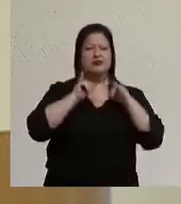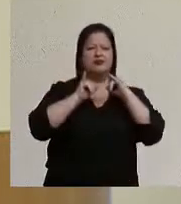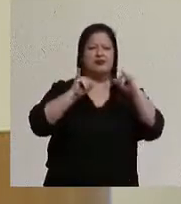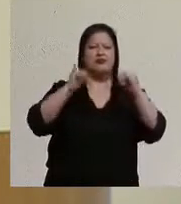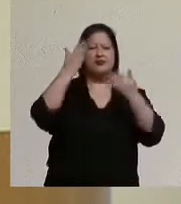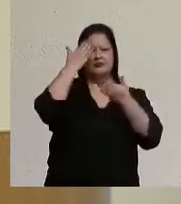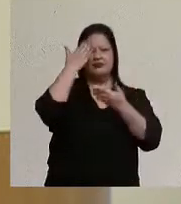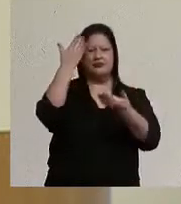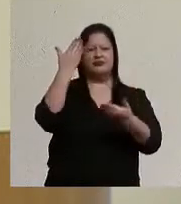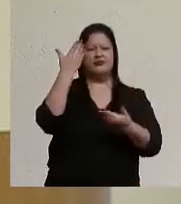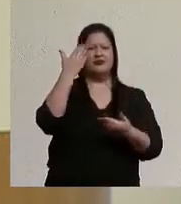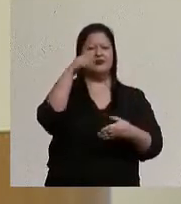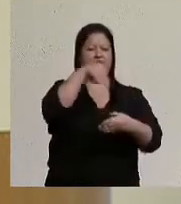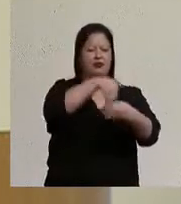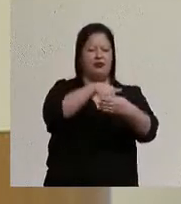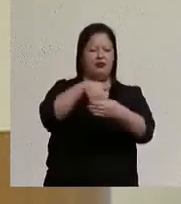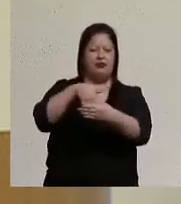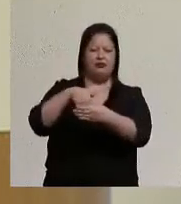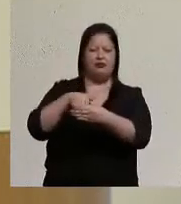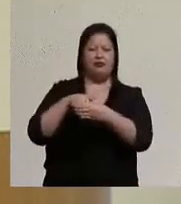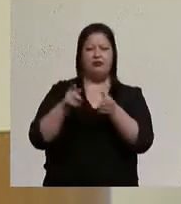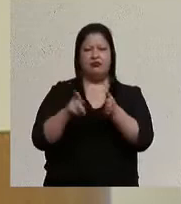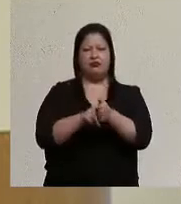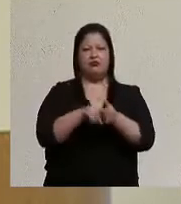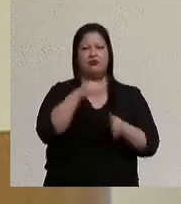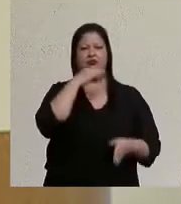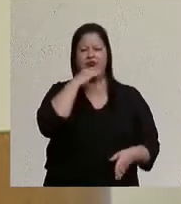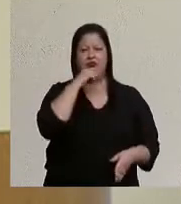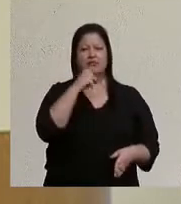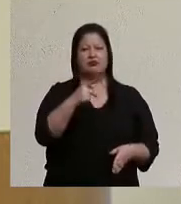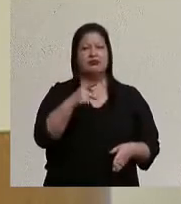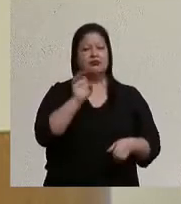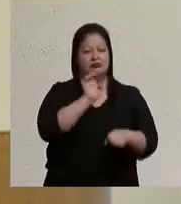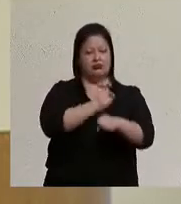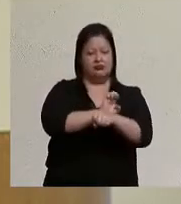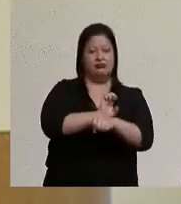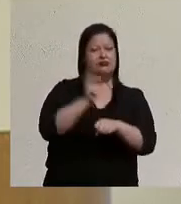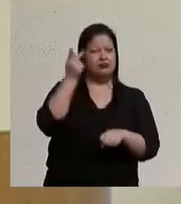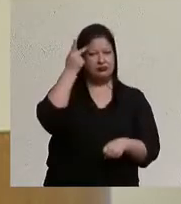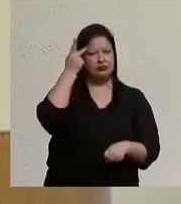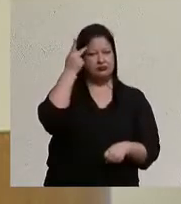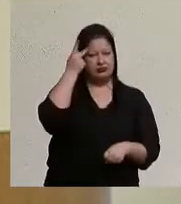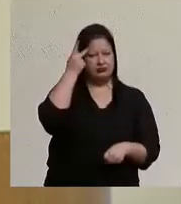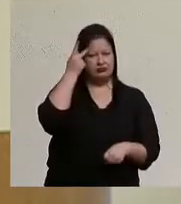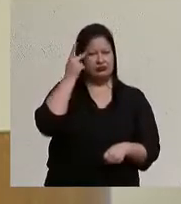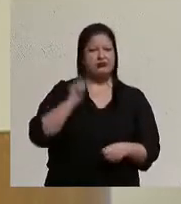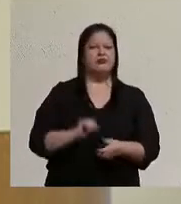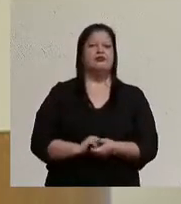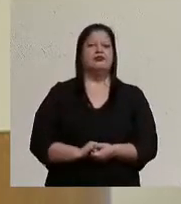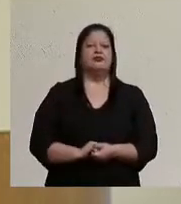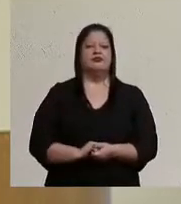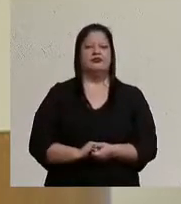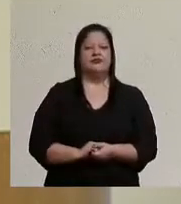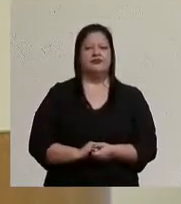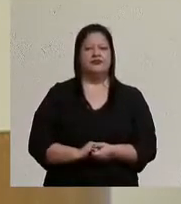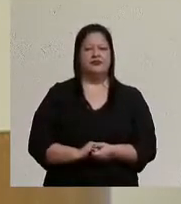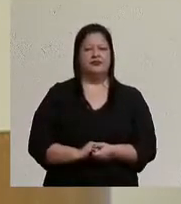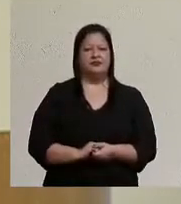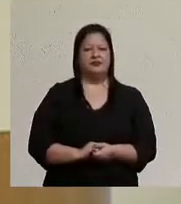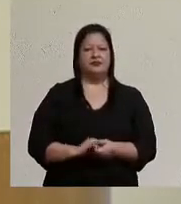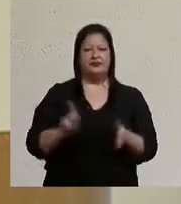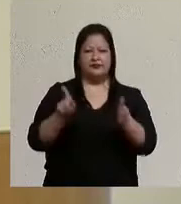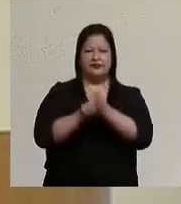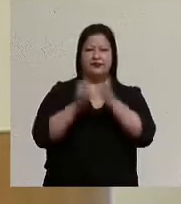agradecer a cada voto que eu tive na cidade e no Estado de São Paulo né porque é com